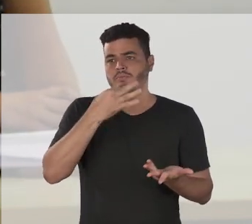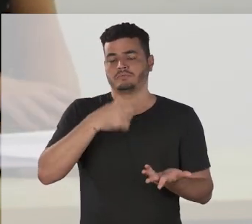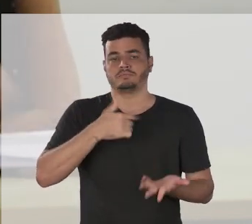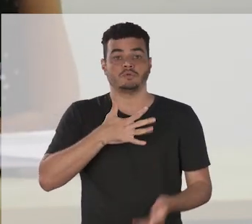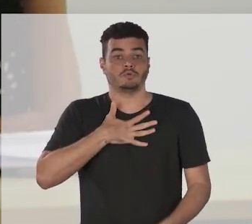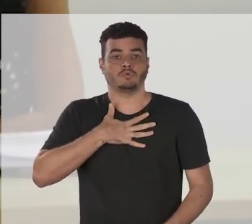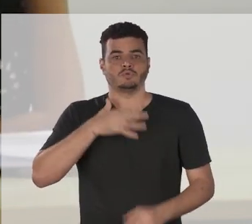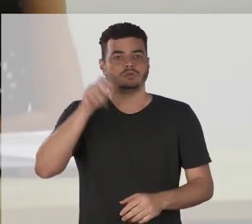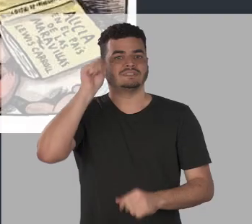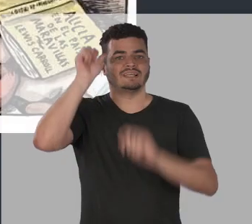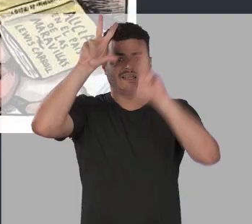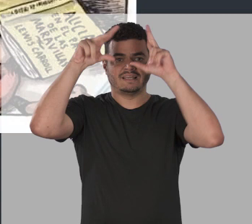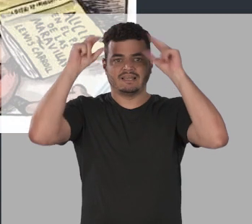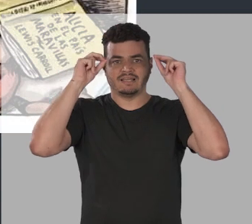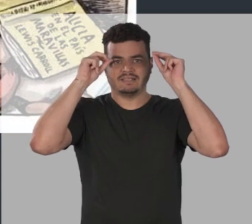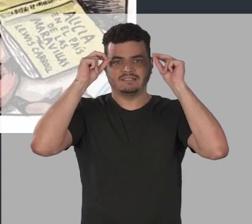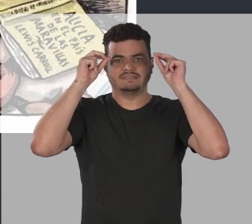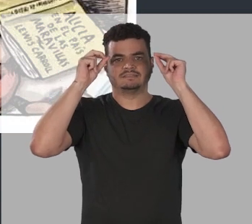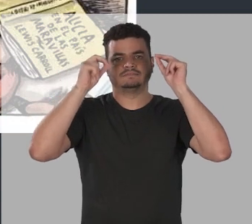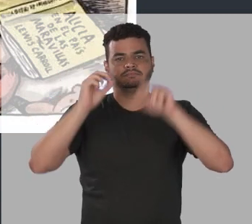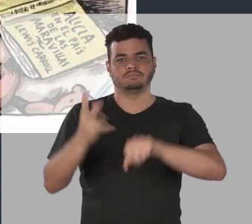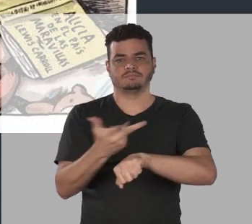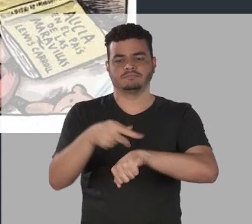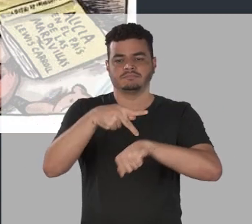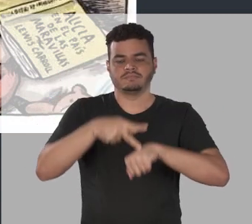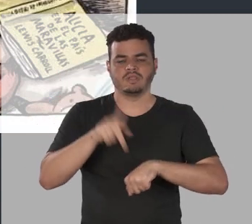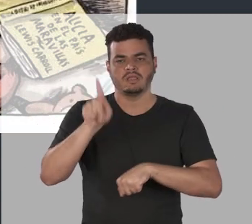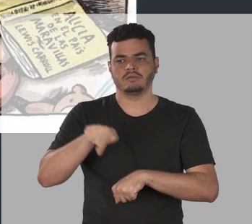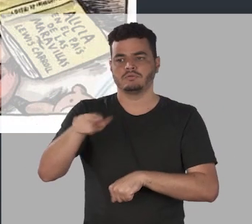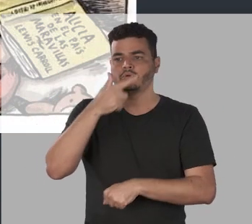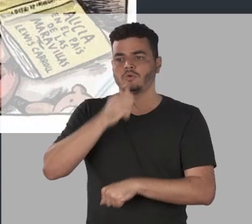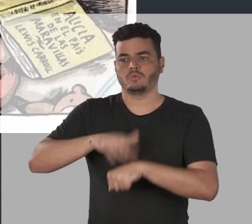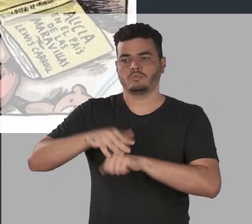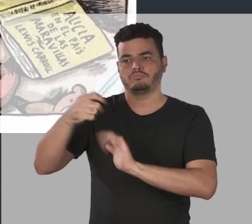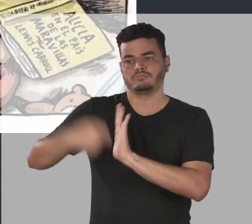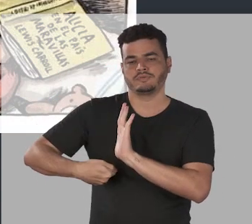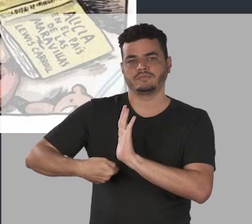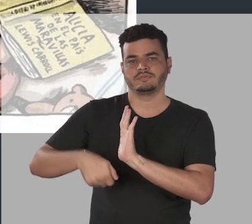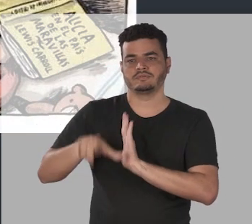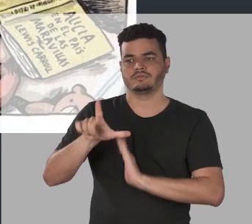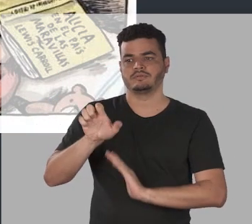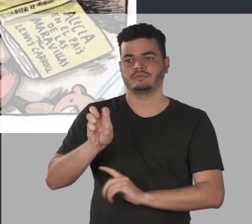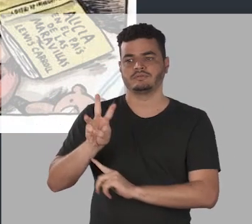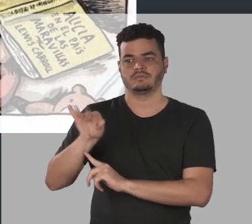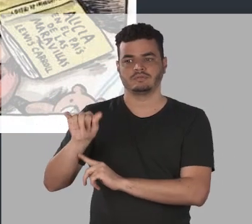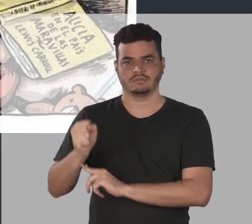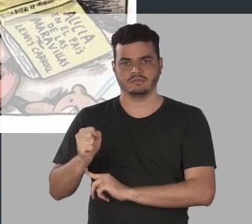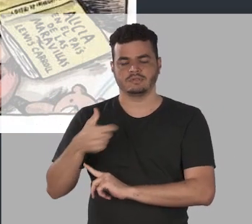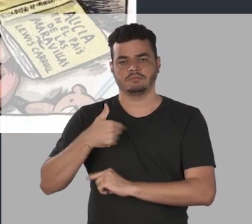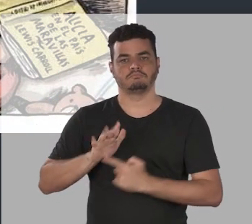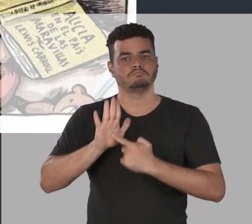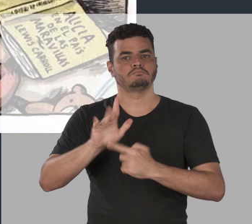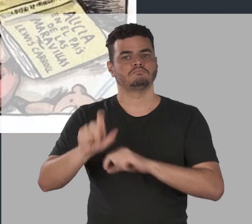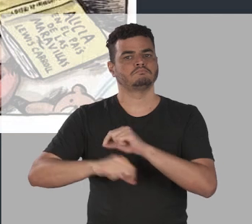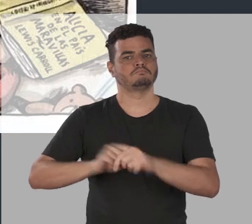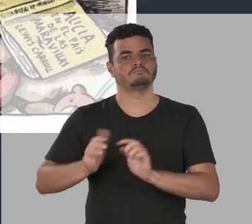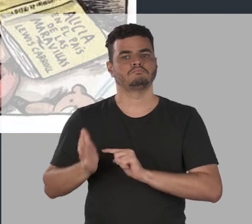mais velho. Bom, uma para mim é Alice. Essa é uma historiazinha de Lewis. que é um